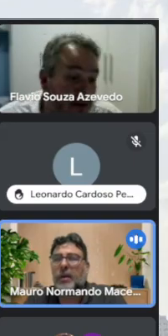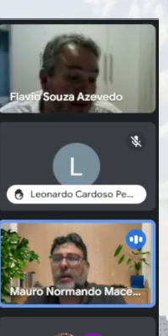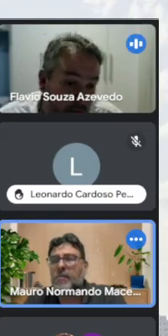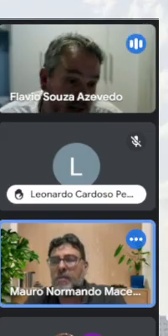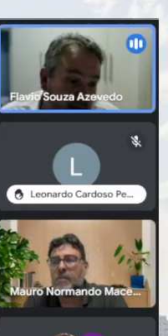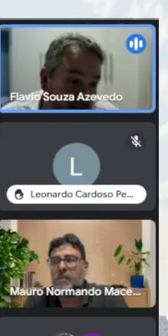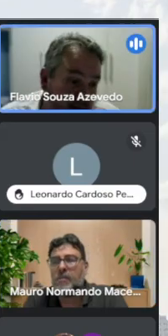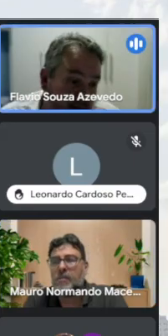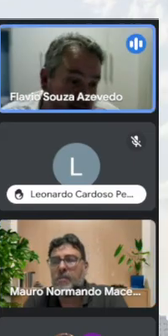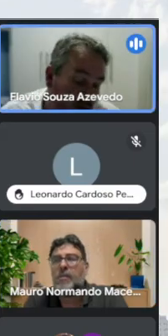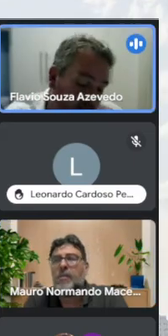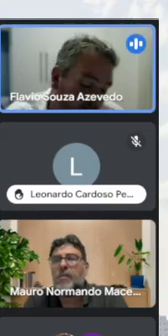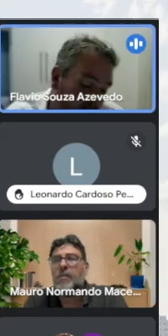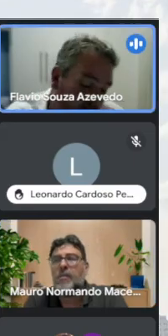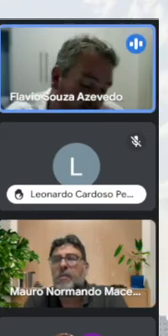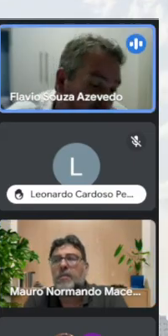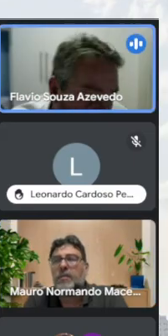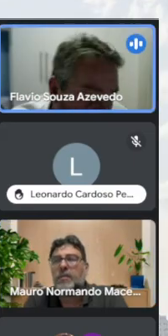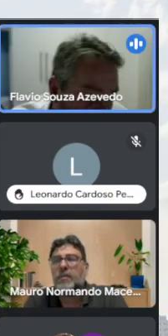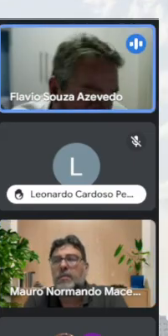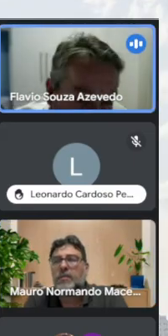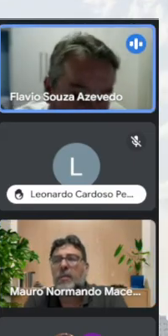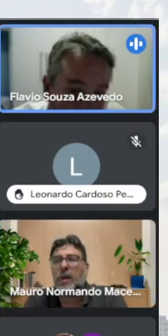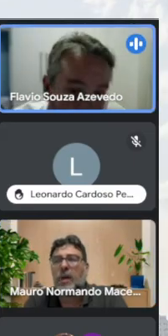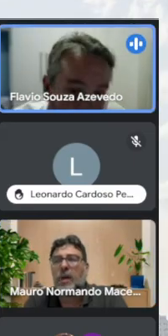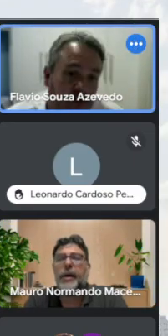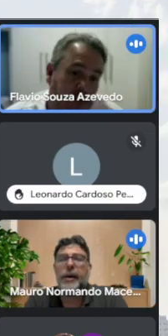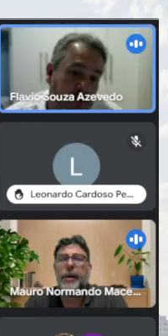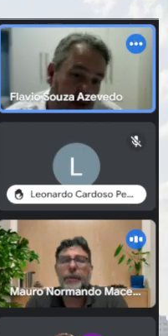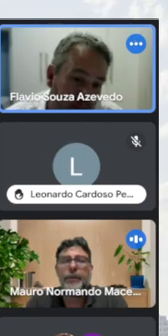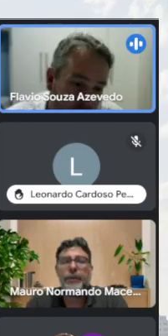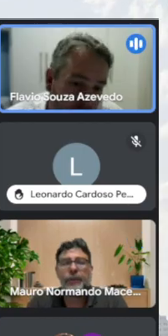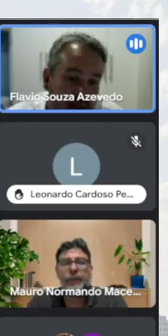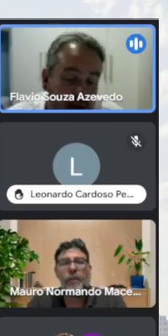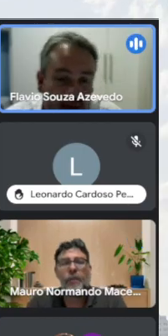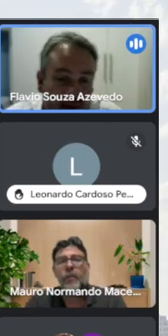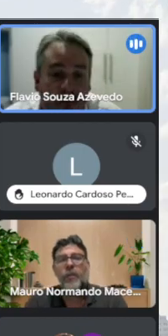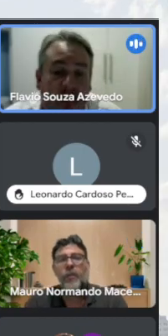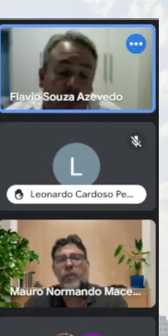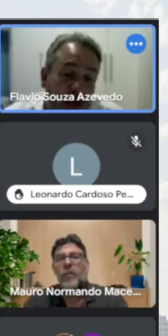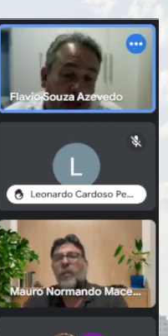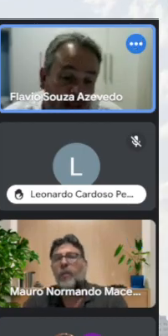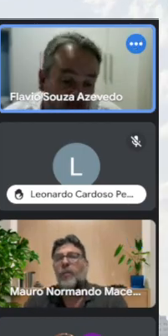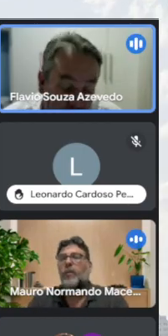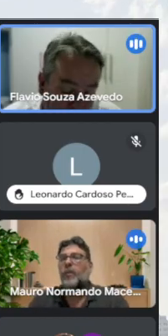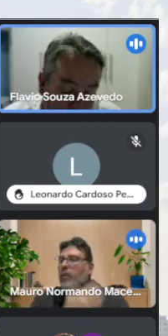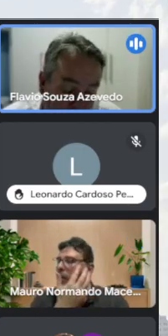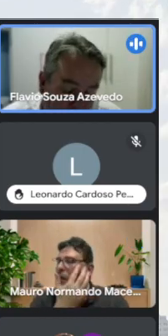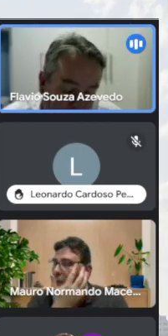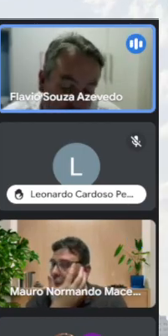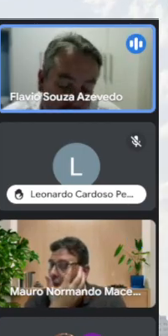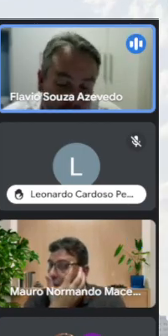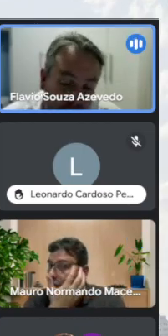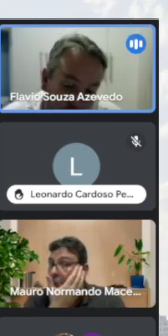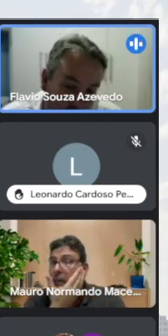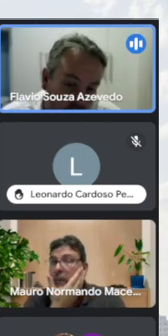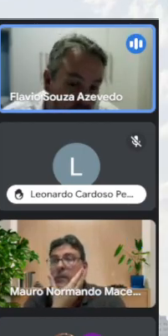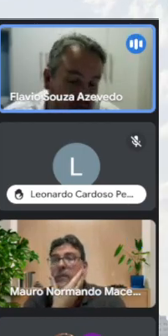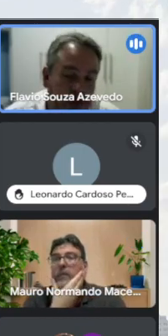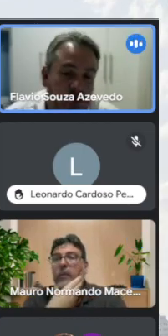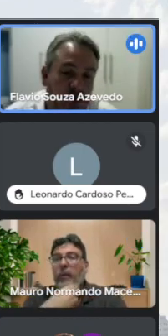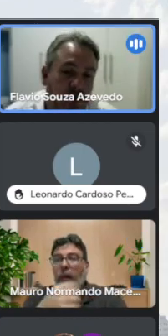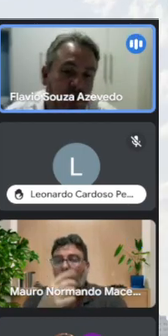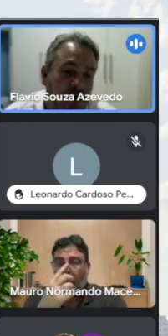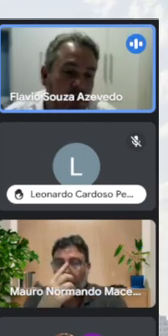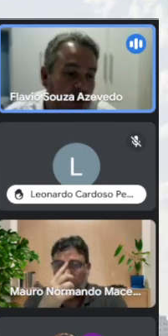Não está preparada, eles são acostumados com essa engenharia tradicional, né? Fundamento, escavação. Então, eles aproveitaram